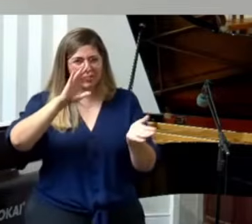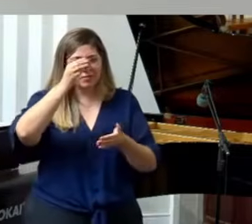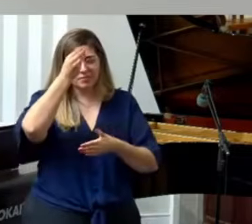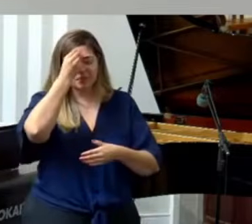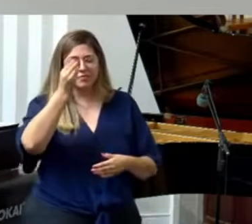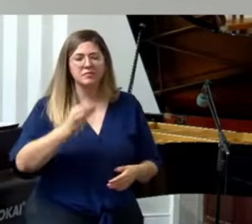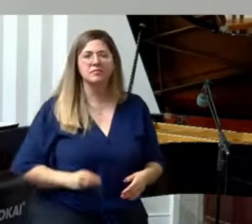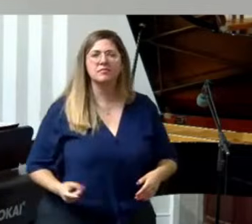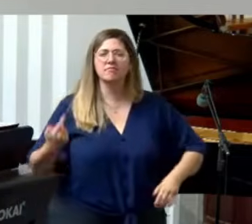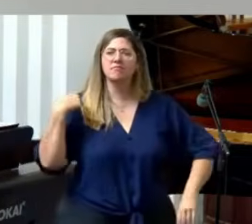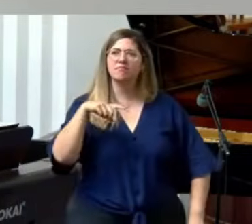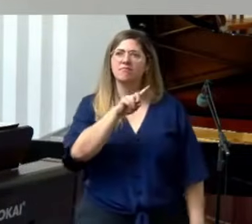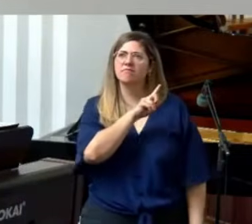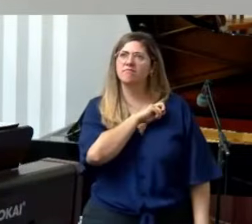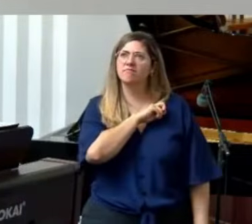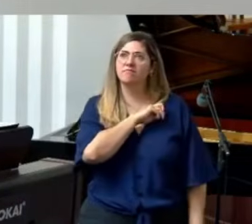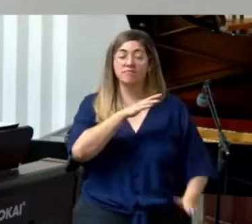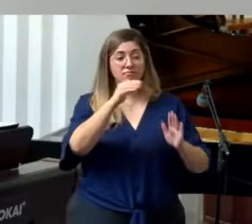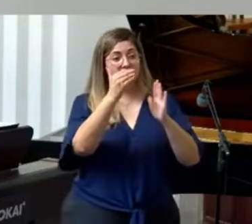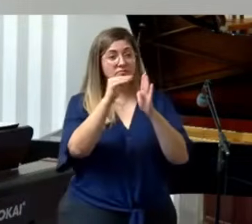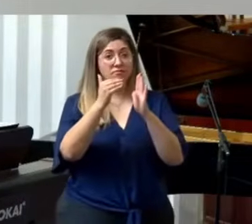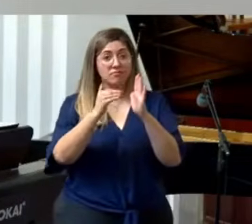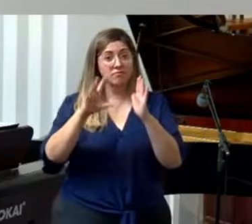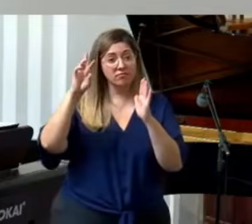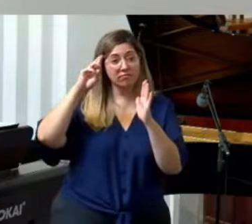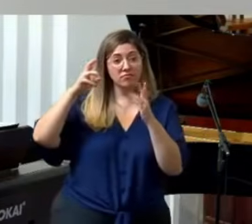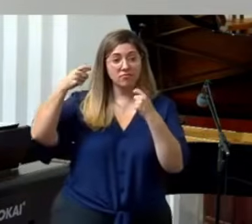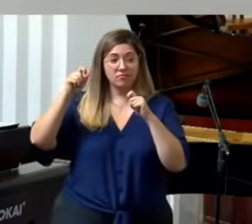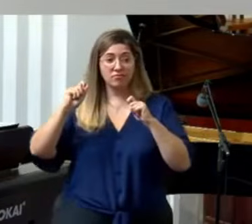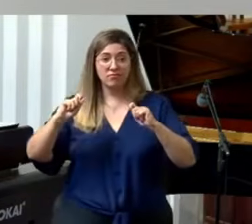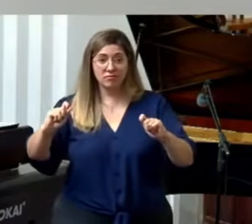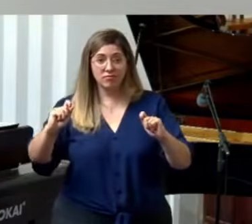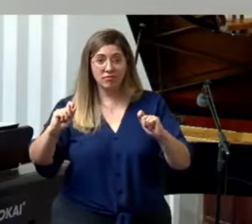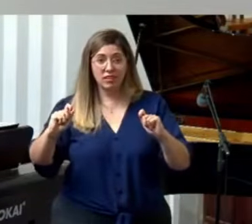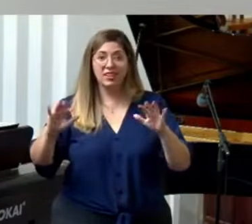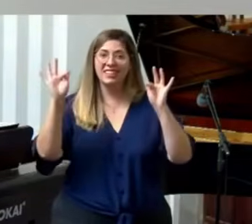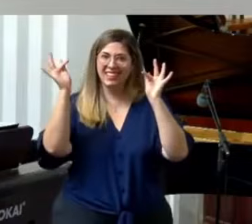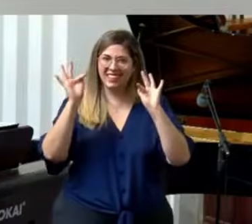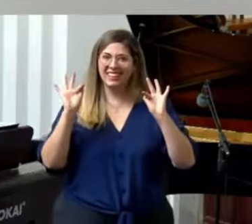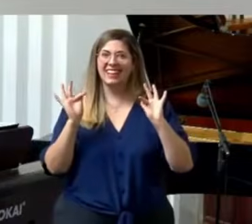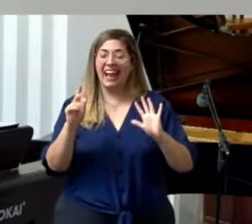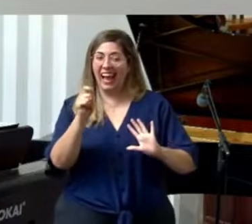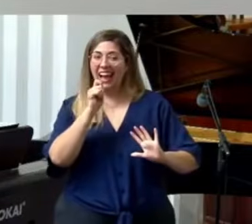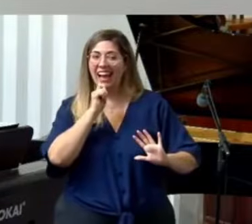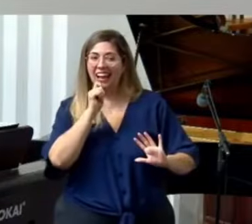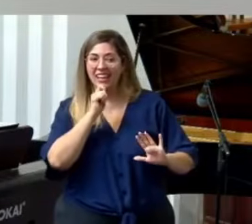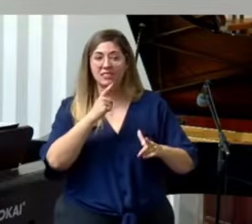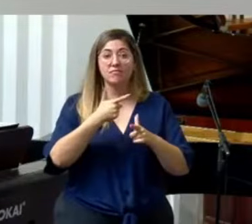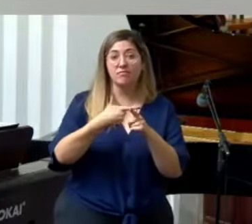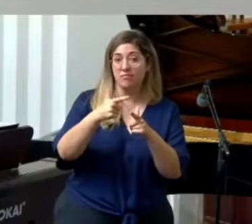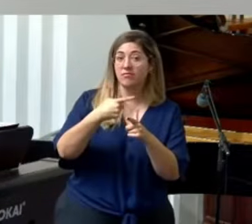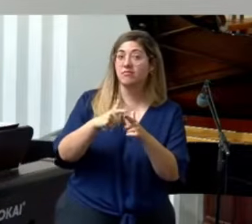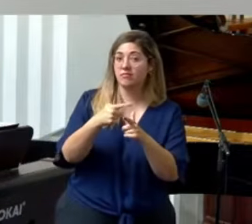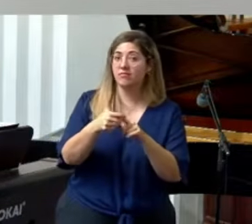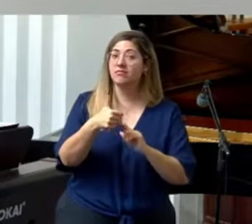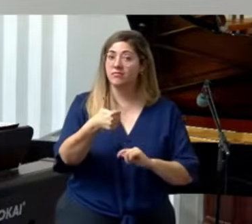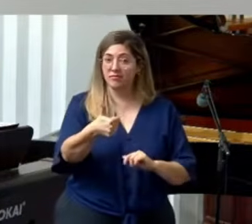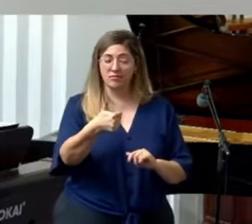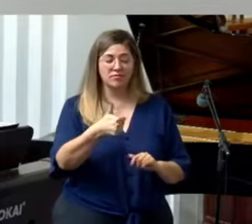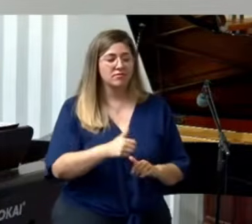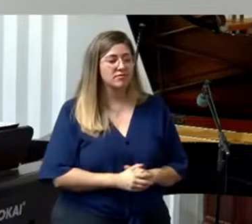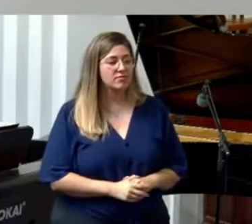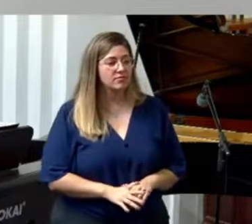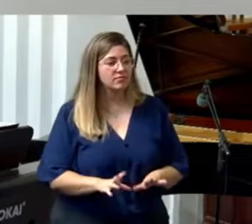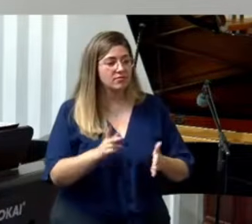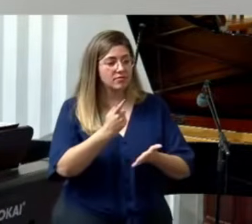uma missão que nós temos, mas é uma missão que o Senhor está conosco enquanto nós a executamos. Quando nós olhamos